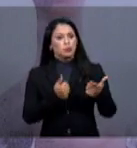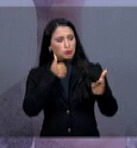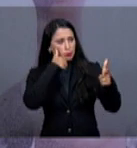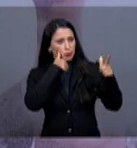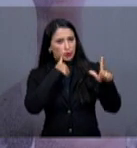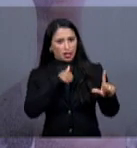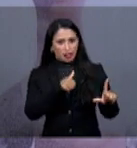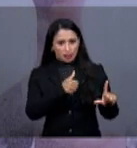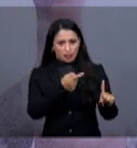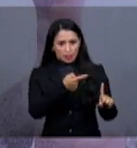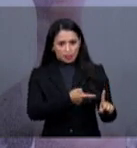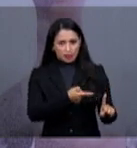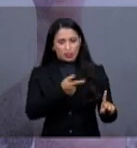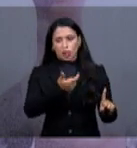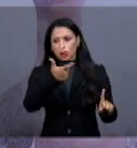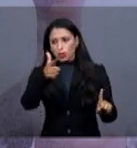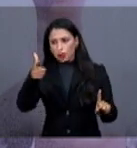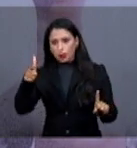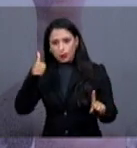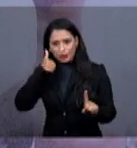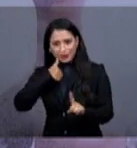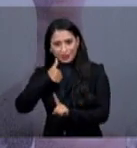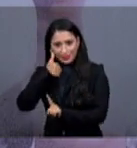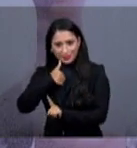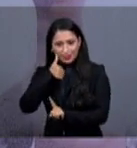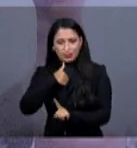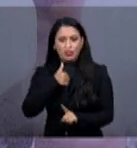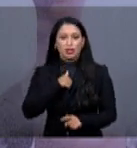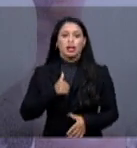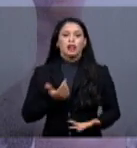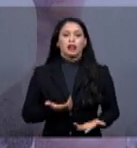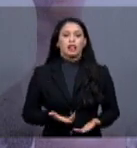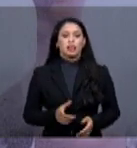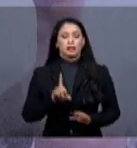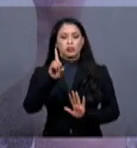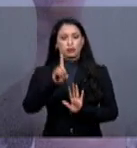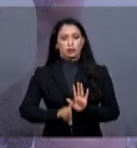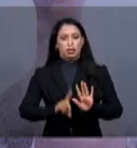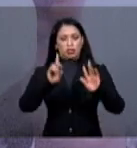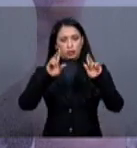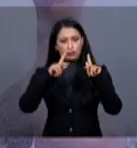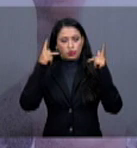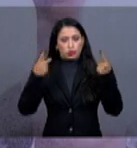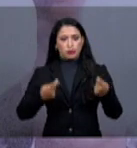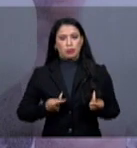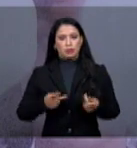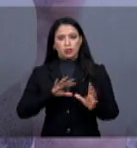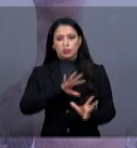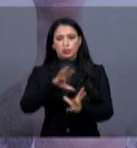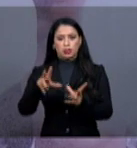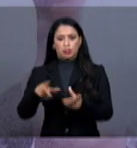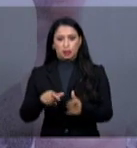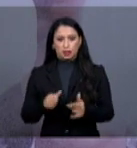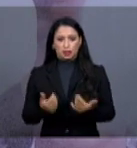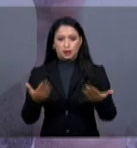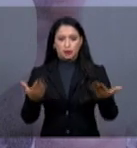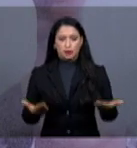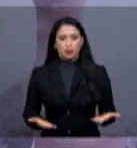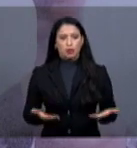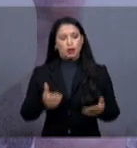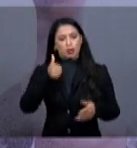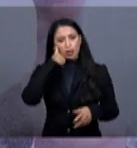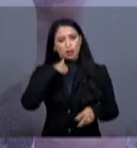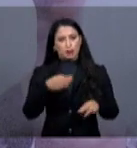de Libras. De dezembro, Dia Internacional dos Direitos Humanos. E por isso, suas excelências, as senhoras ministras Carmen Lúcia,